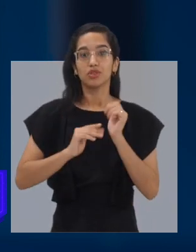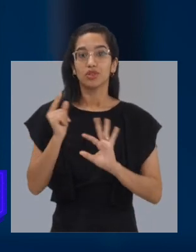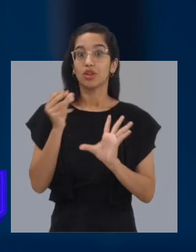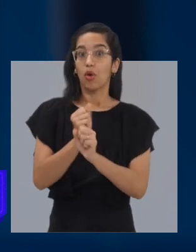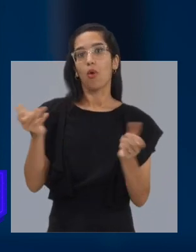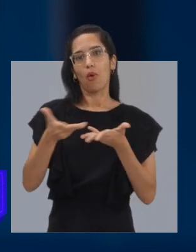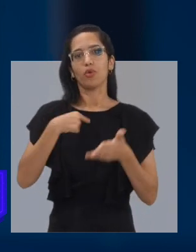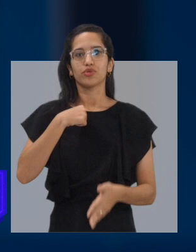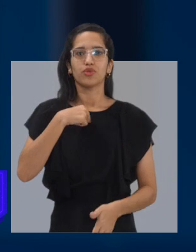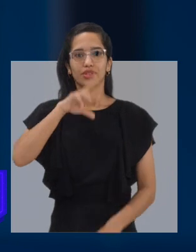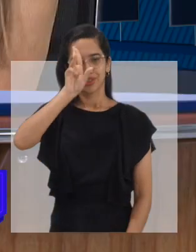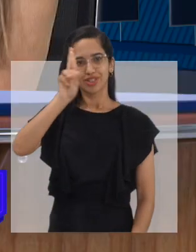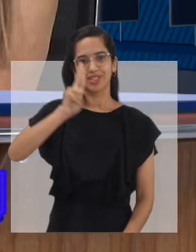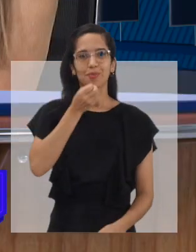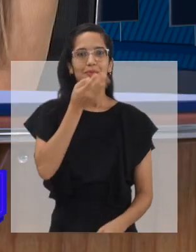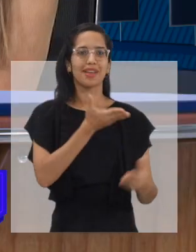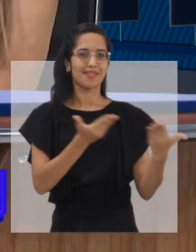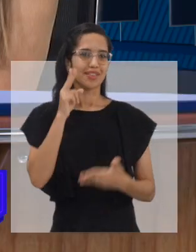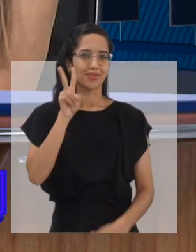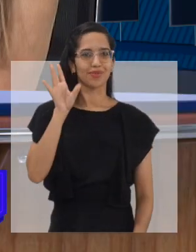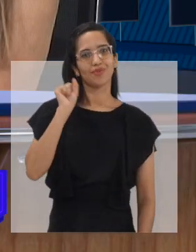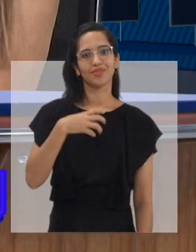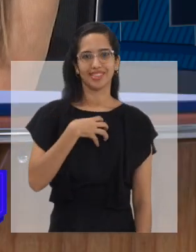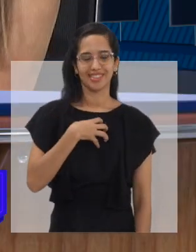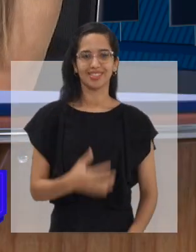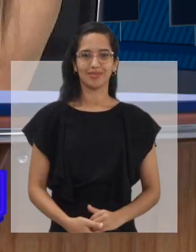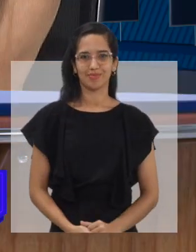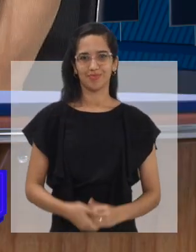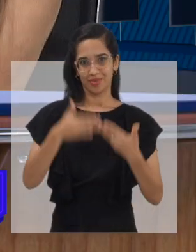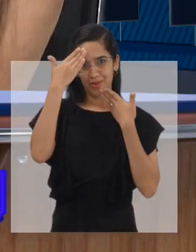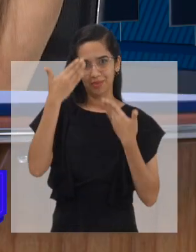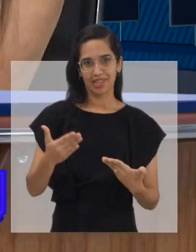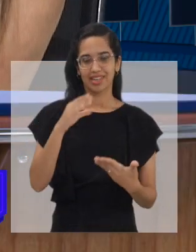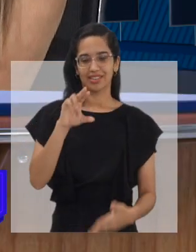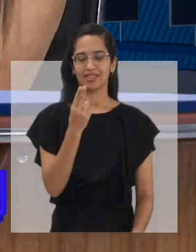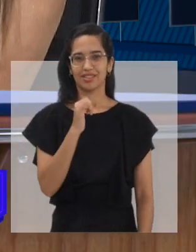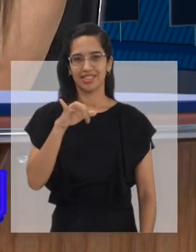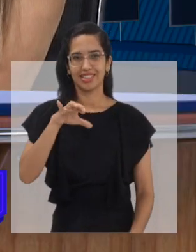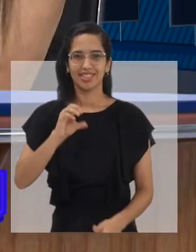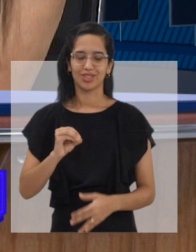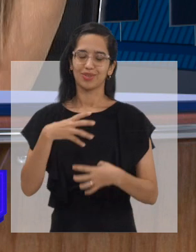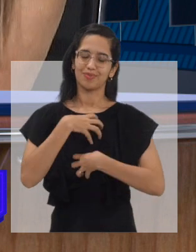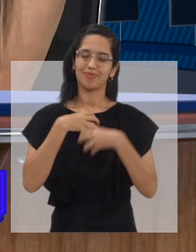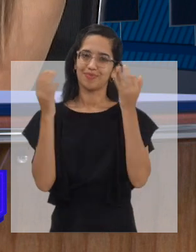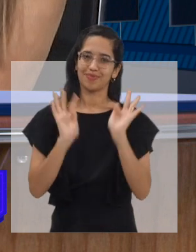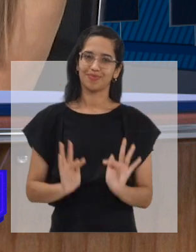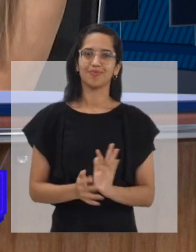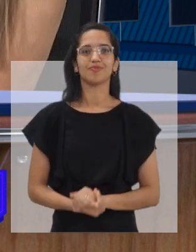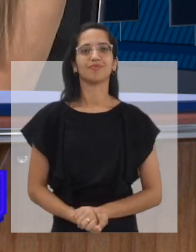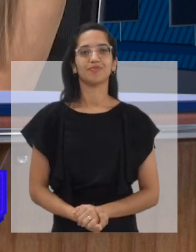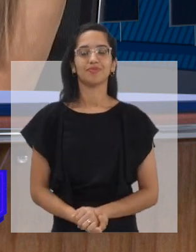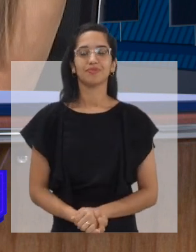museu. Mônica, seja bem-vinda ao Ver, Ouvir, Sentir. Muito obrigada, seu Chico Costa, é um prazer. Bom, e